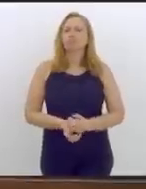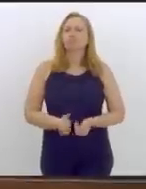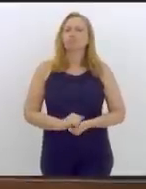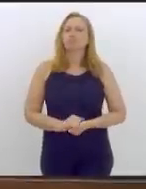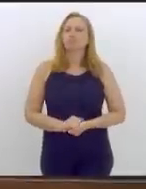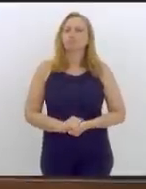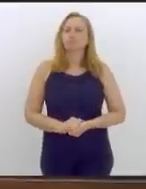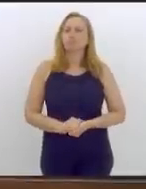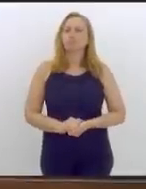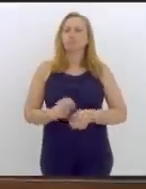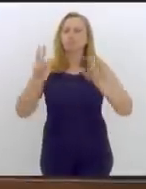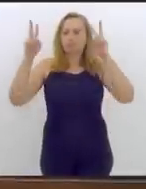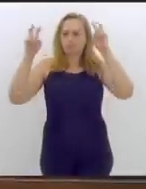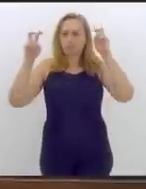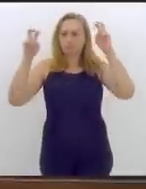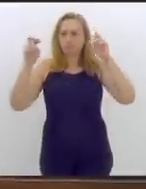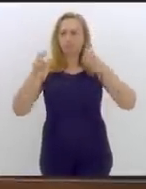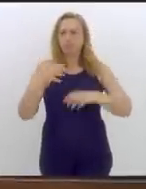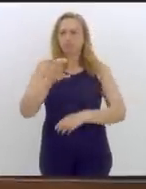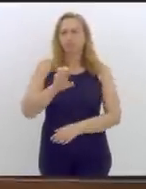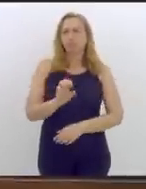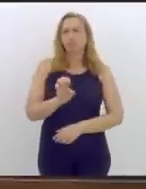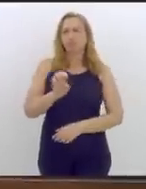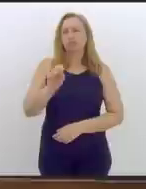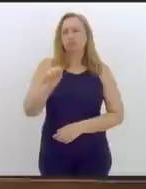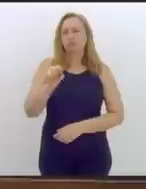o tema agora é a escala tá ok